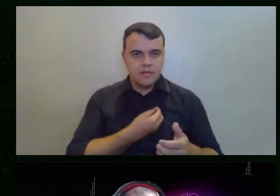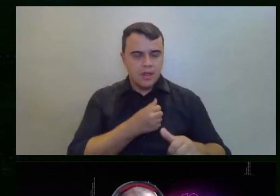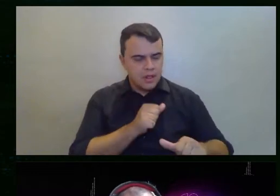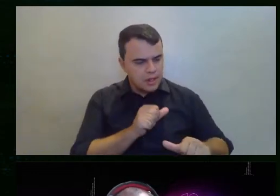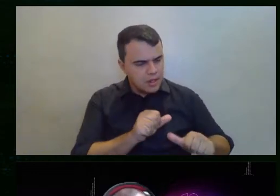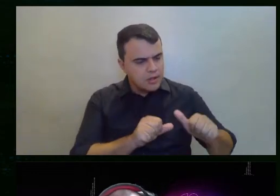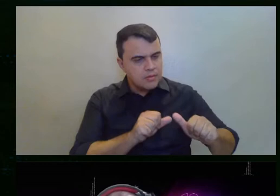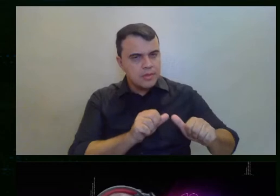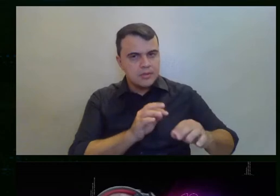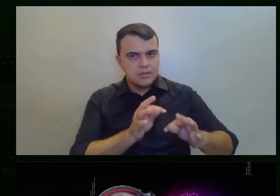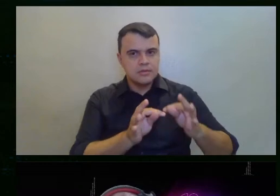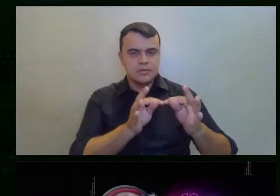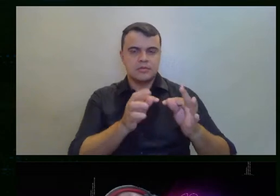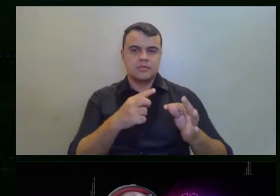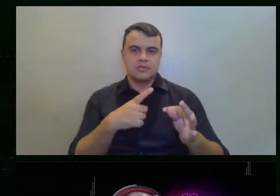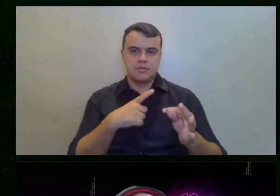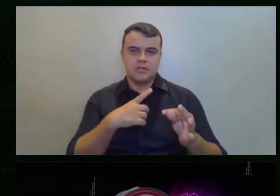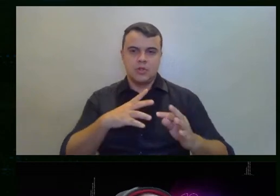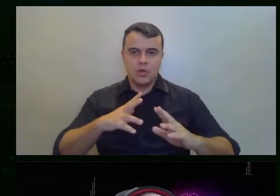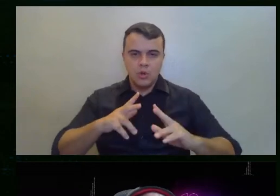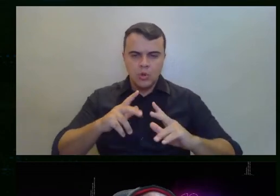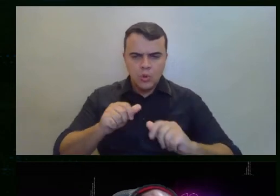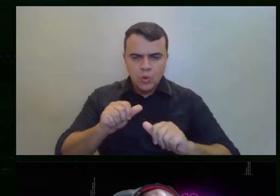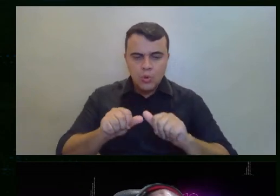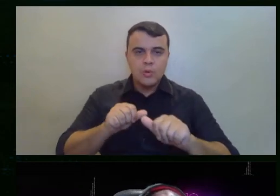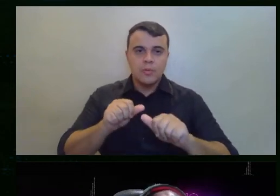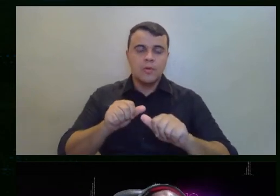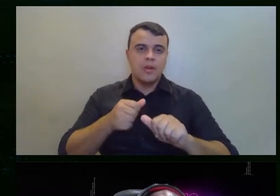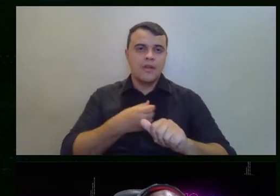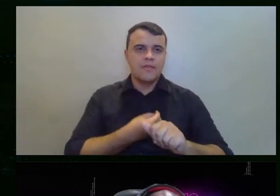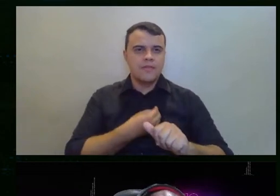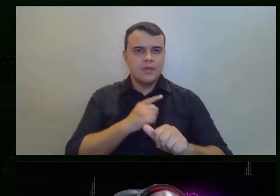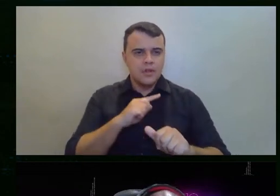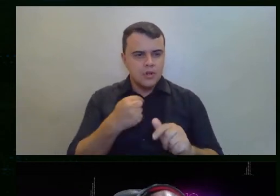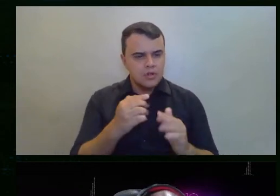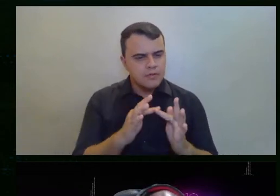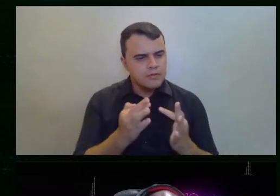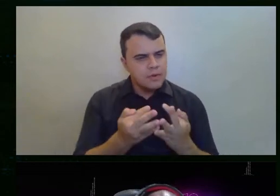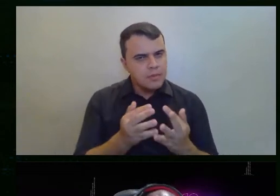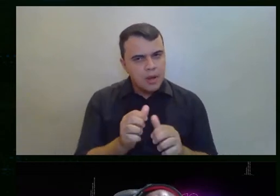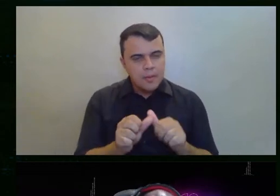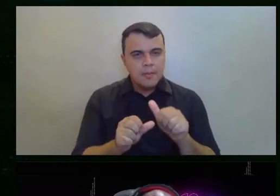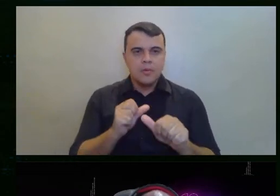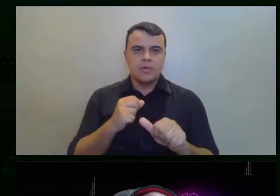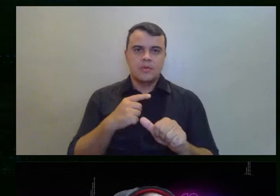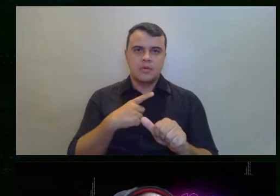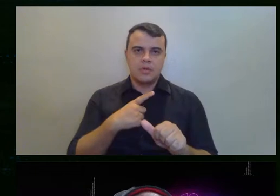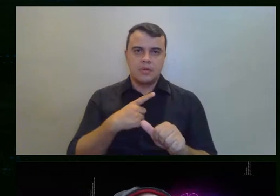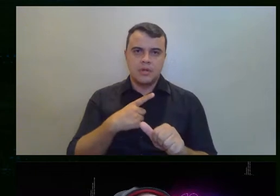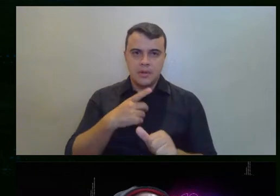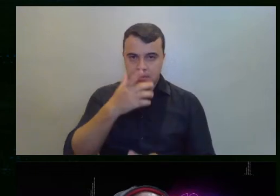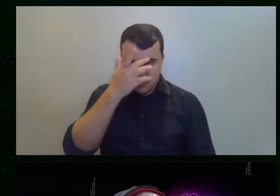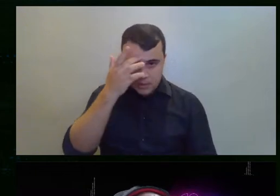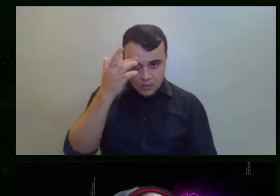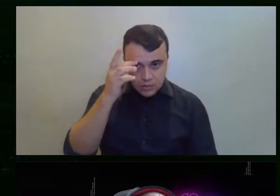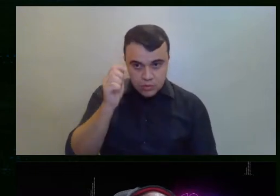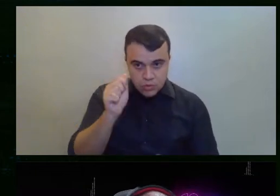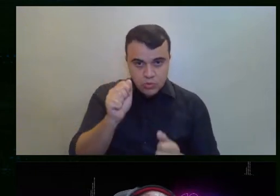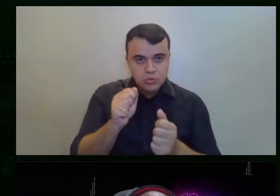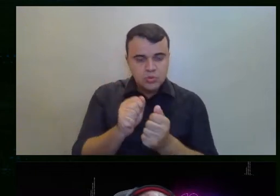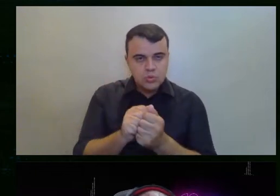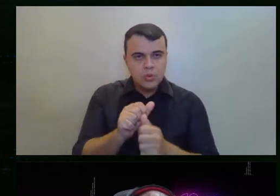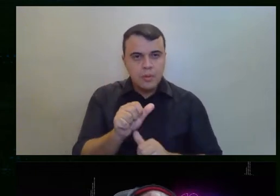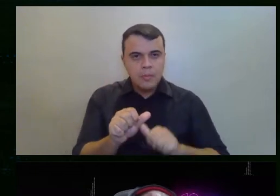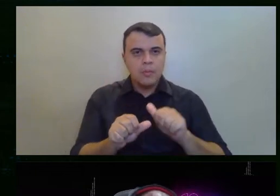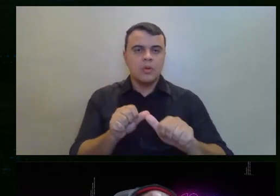pela tecnologia tudo muda sabe a vida da nossa família muda é a vida das pessoas que estão perto da gente elas são